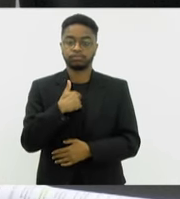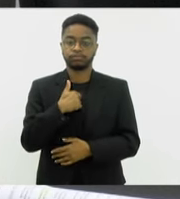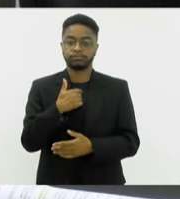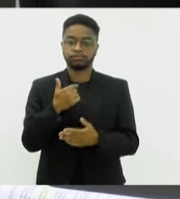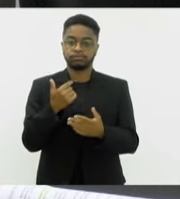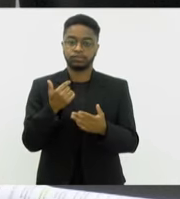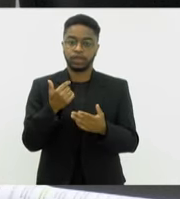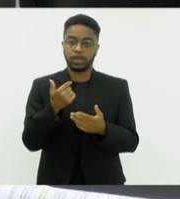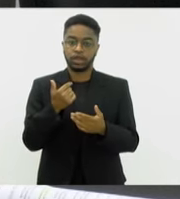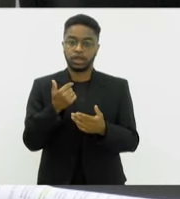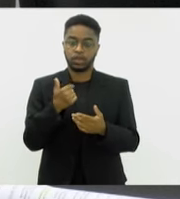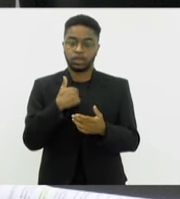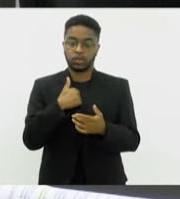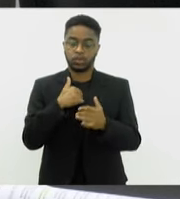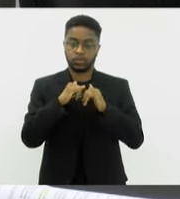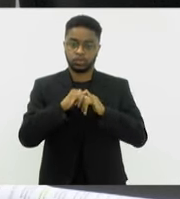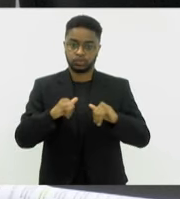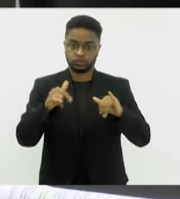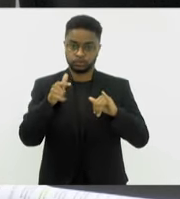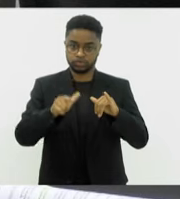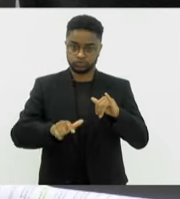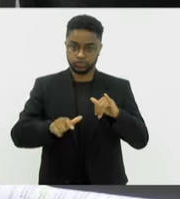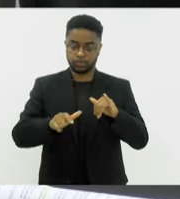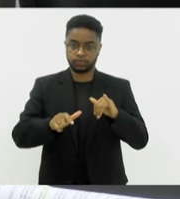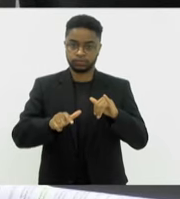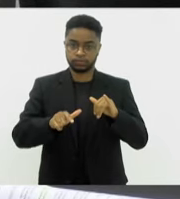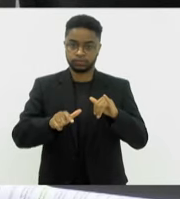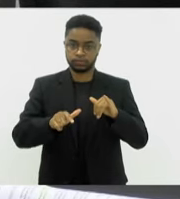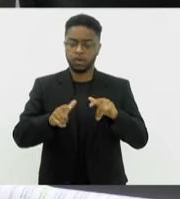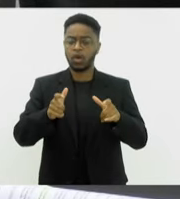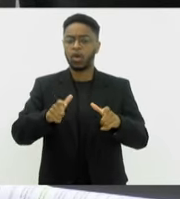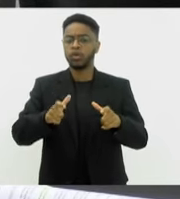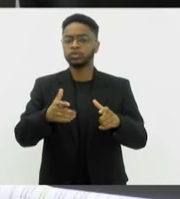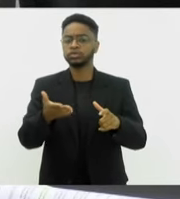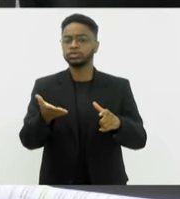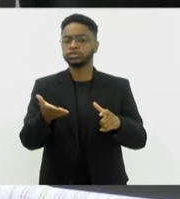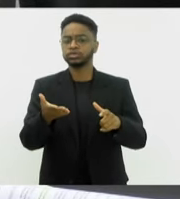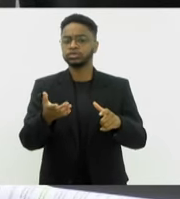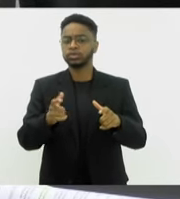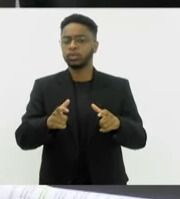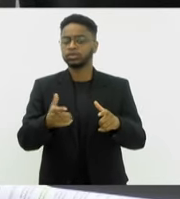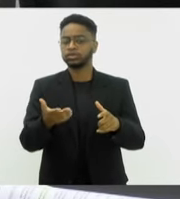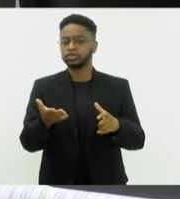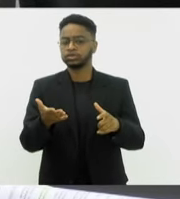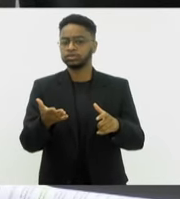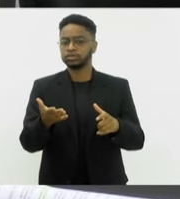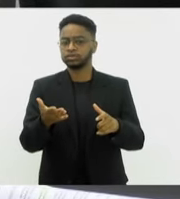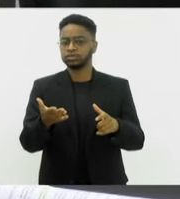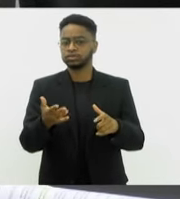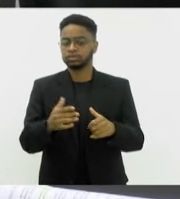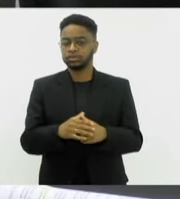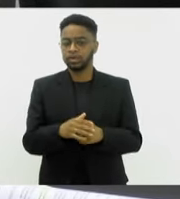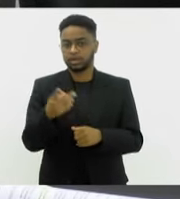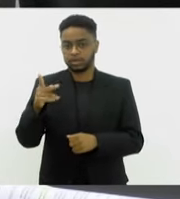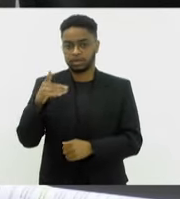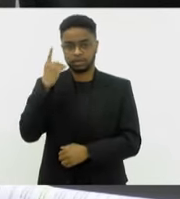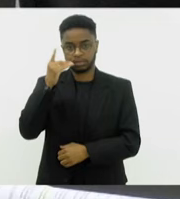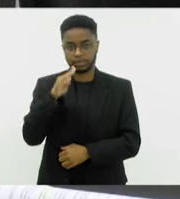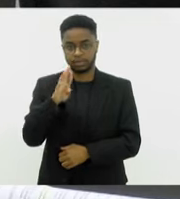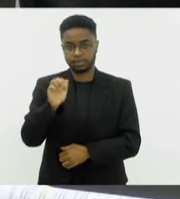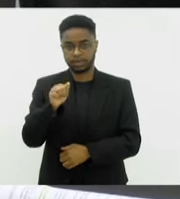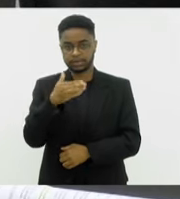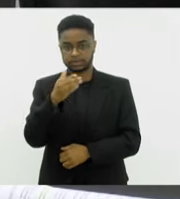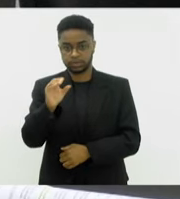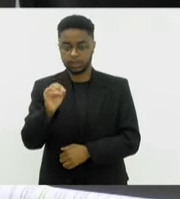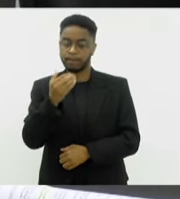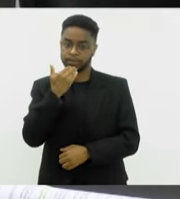cantar novamente o... Cadê a questão de ordem? a questão de ordem levantada pelo deputado Brazão, porque assiste